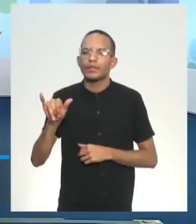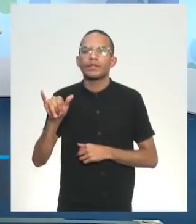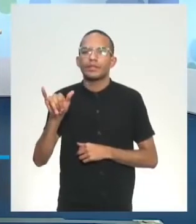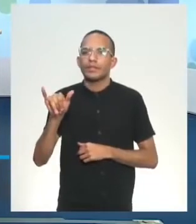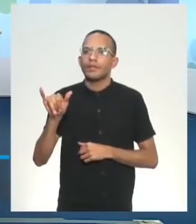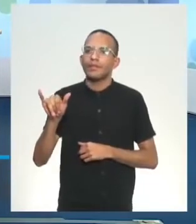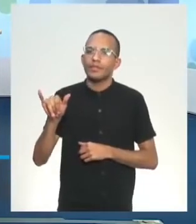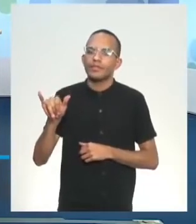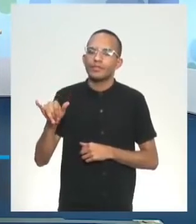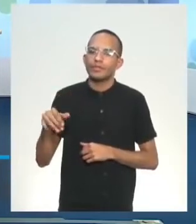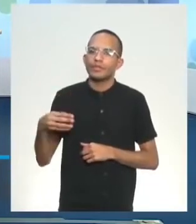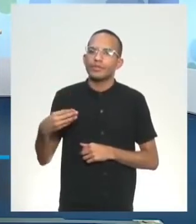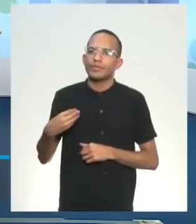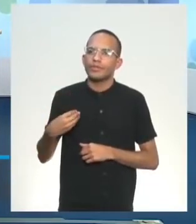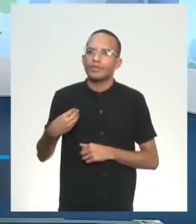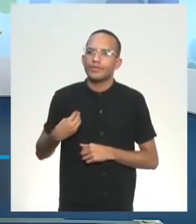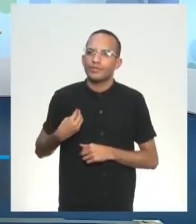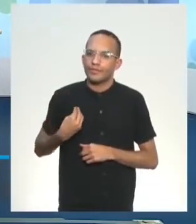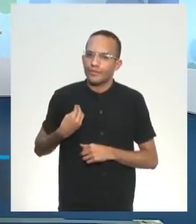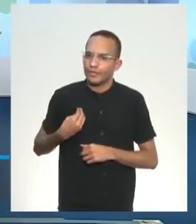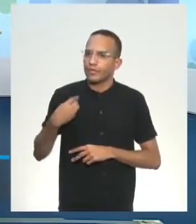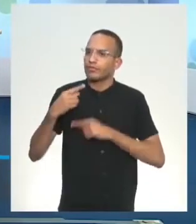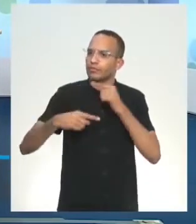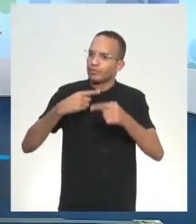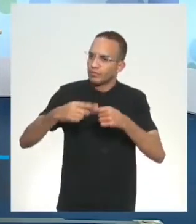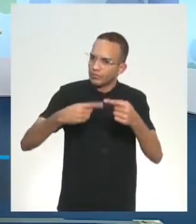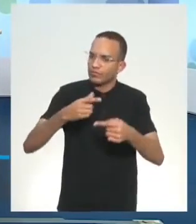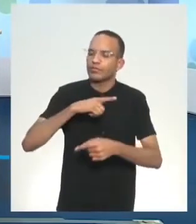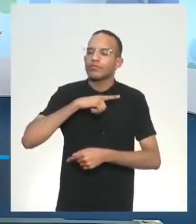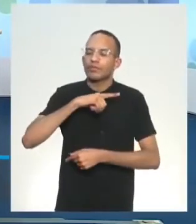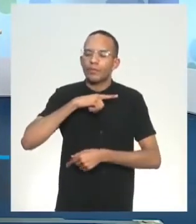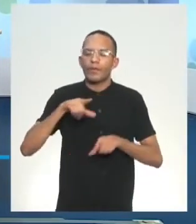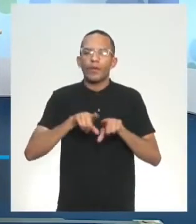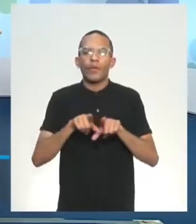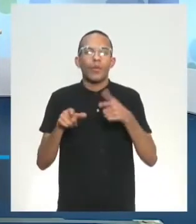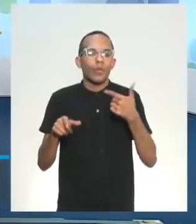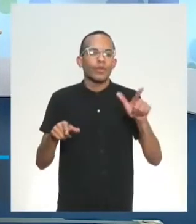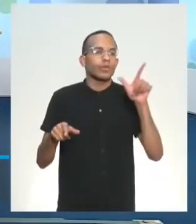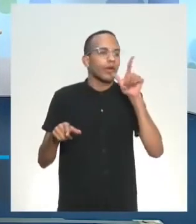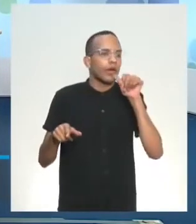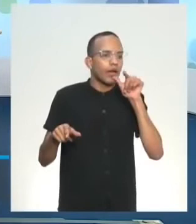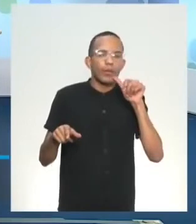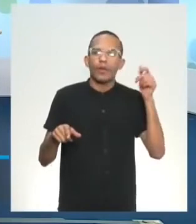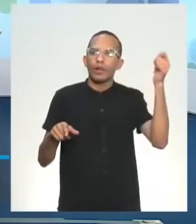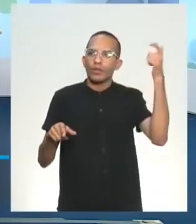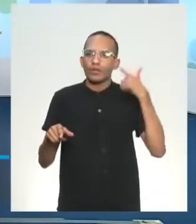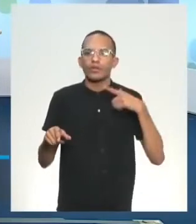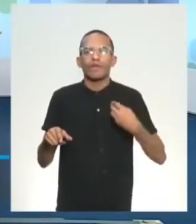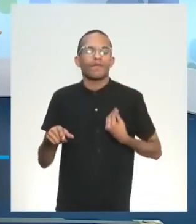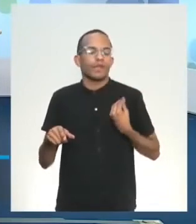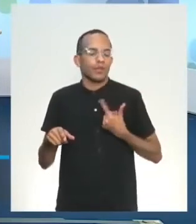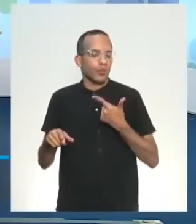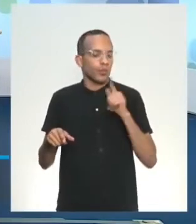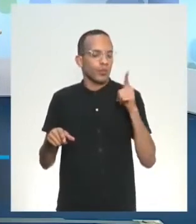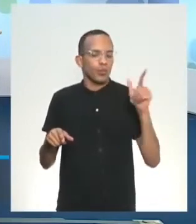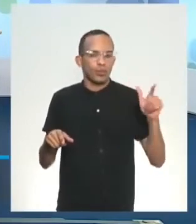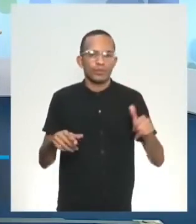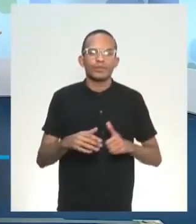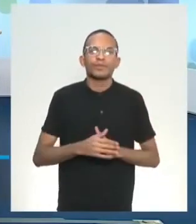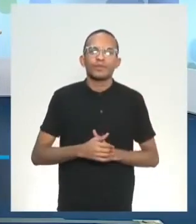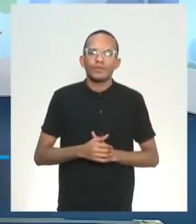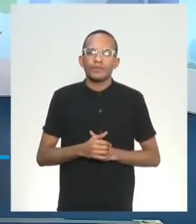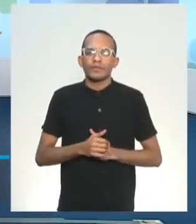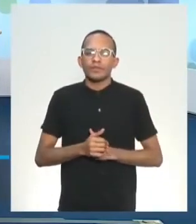Bióticos, seres produtores. Abiótico, água e luz. Mais? Pode mandar mais um aí,